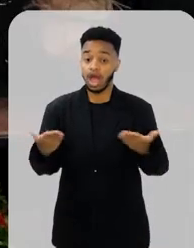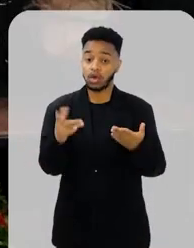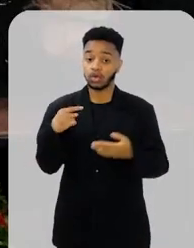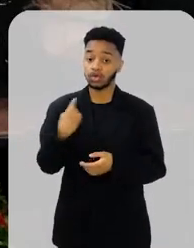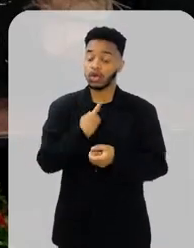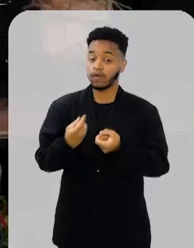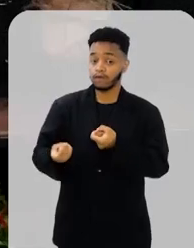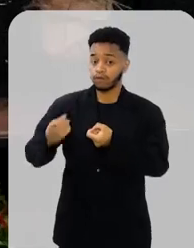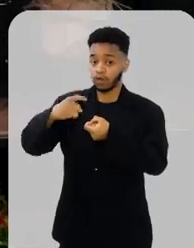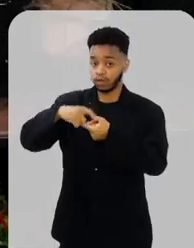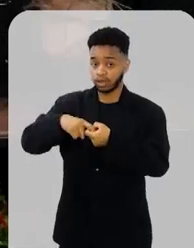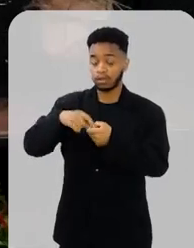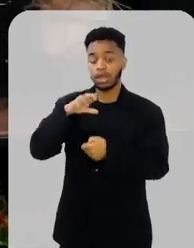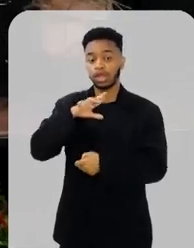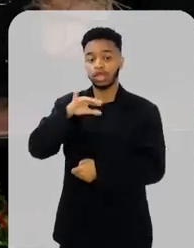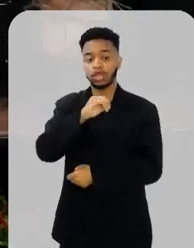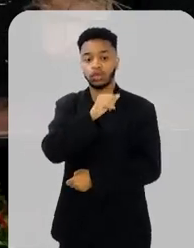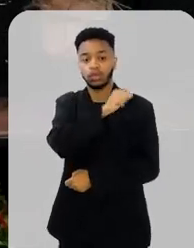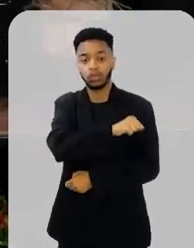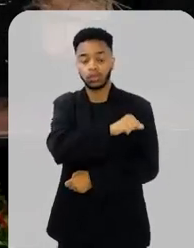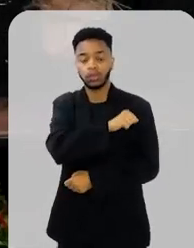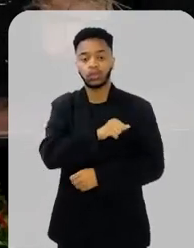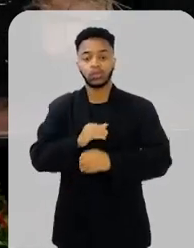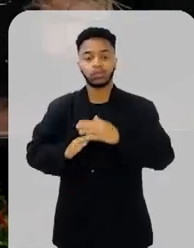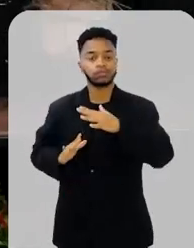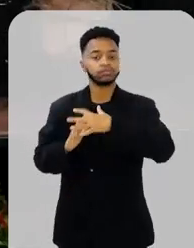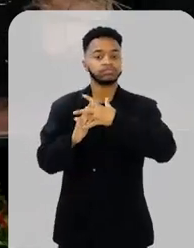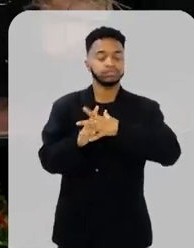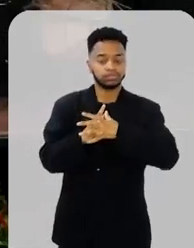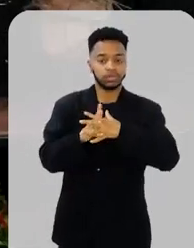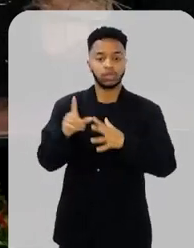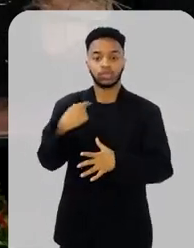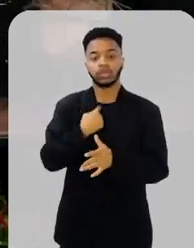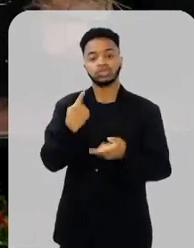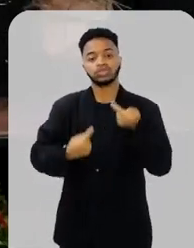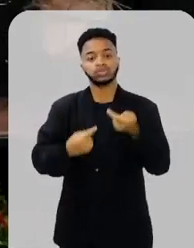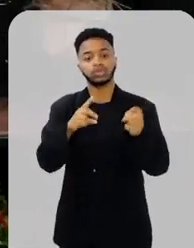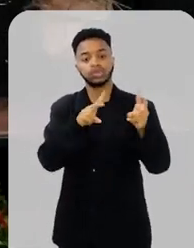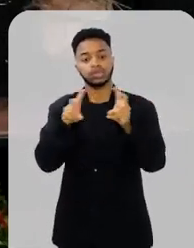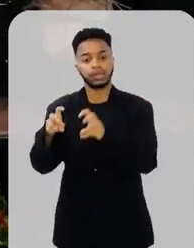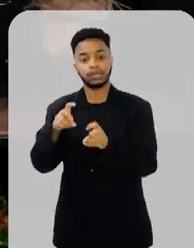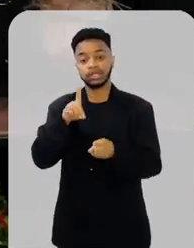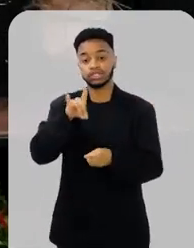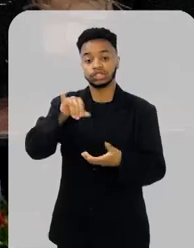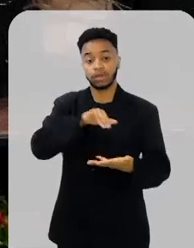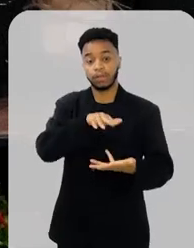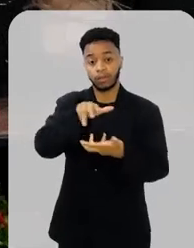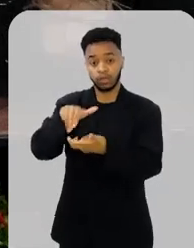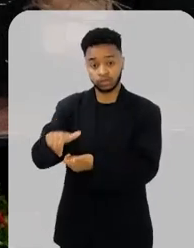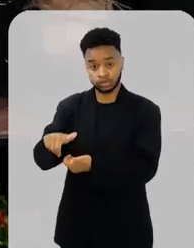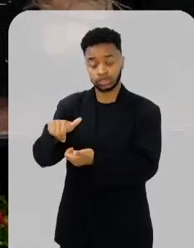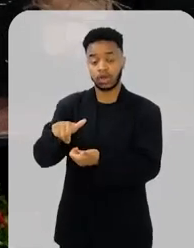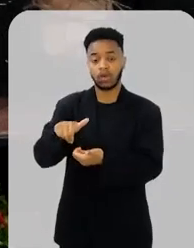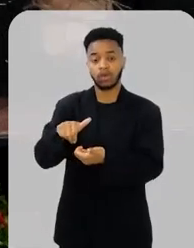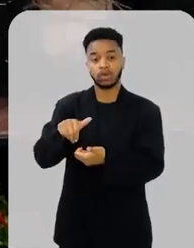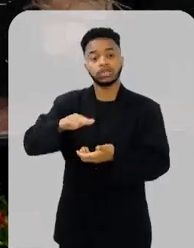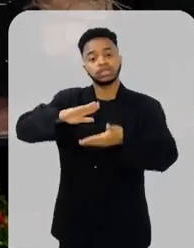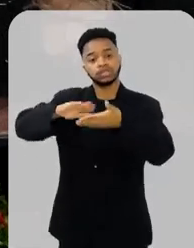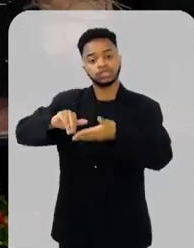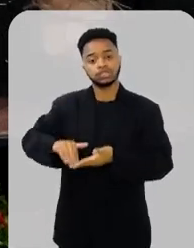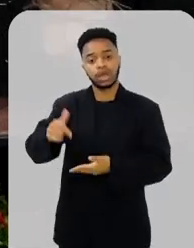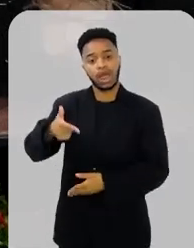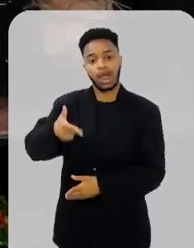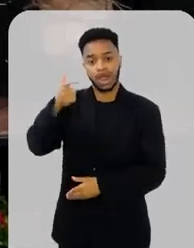Bom, voltamos com o nosso programa Rio Sem Fronteiras, tratando hoje do tema do Dia Mundial, o Dia Internacional